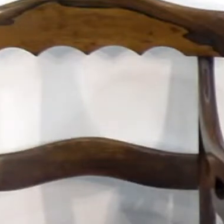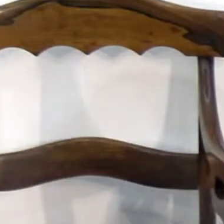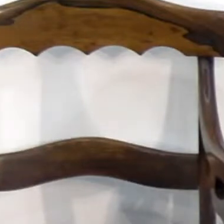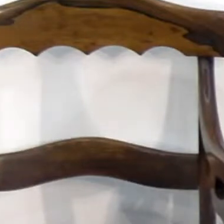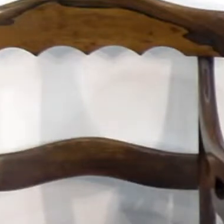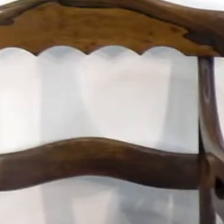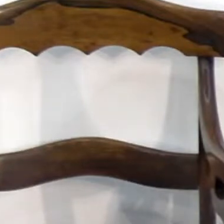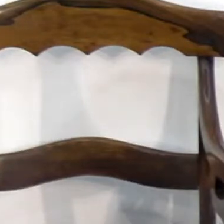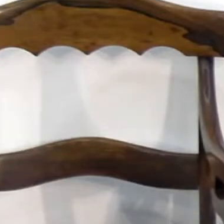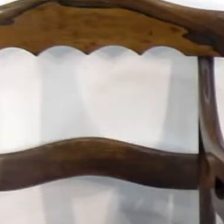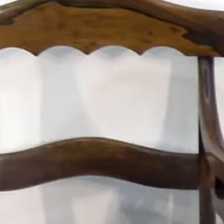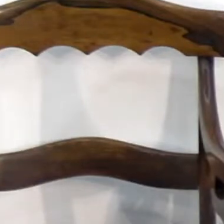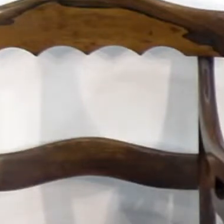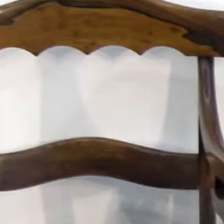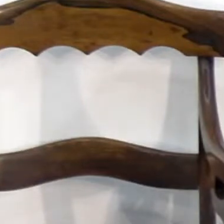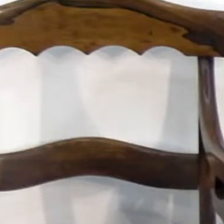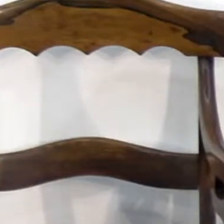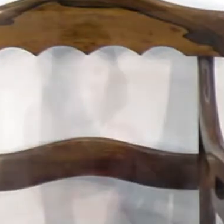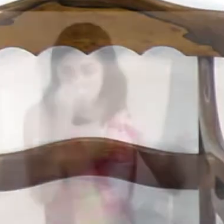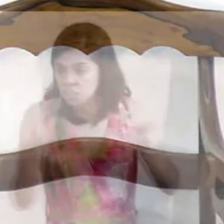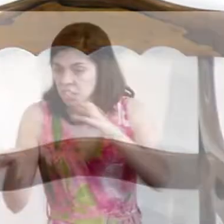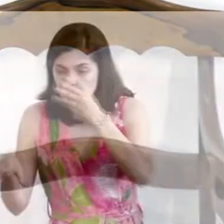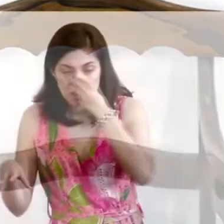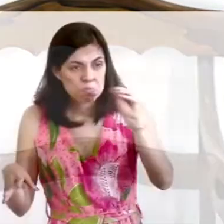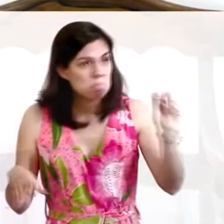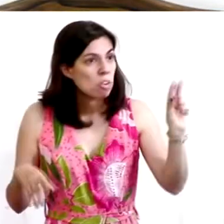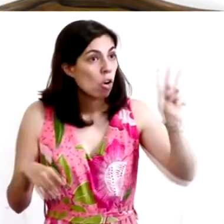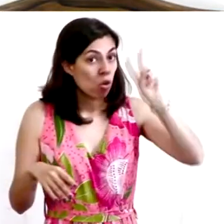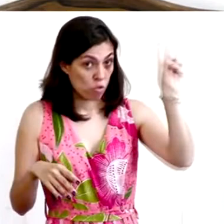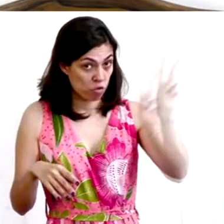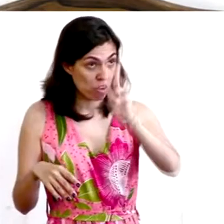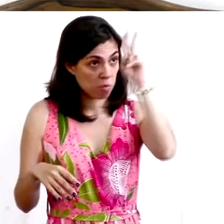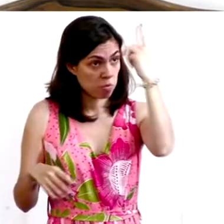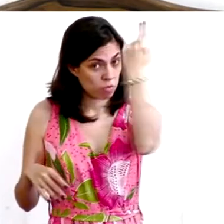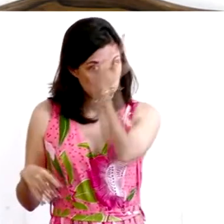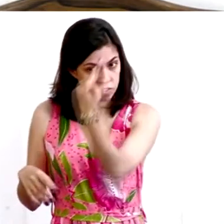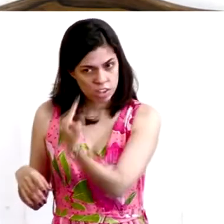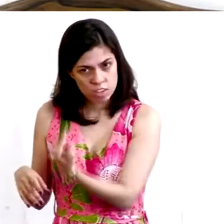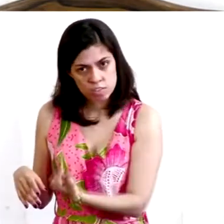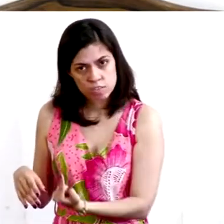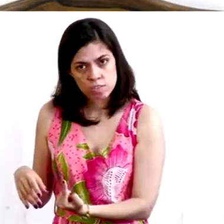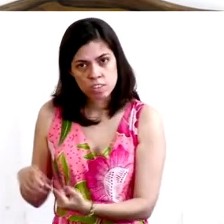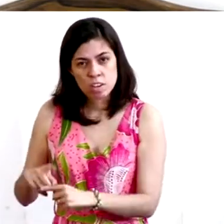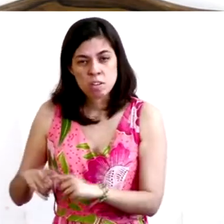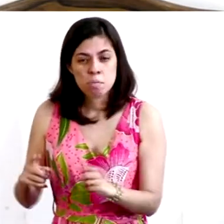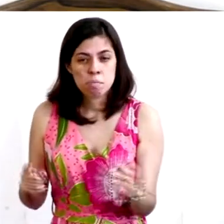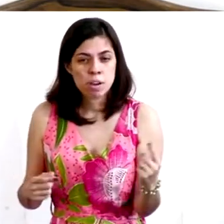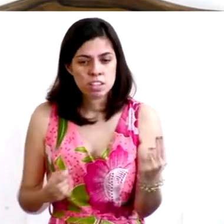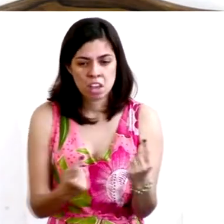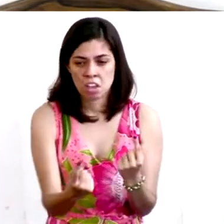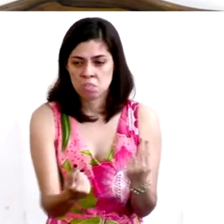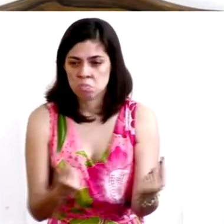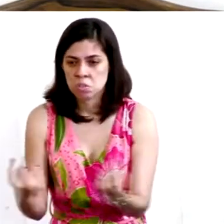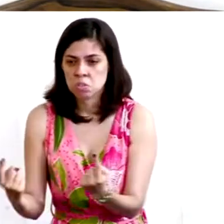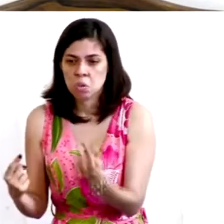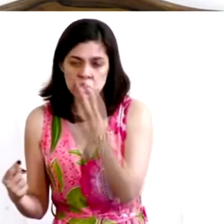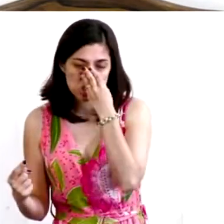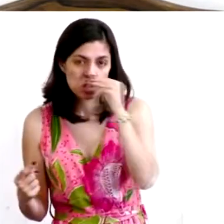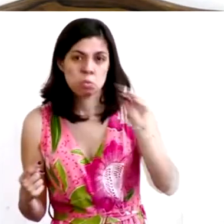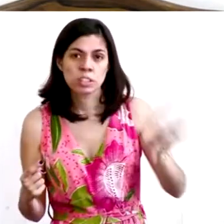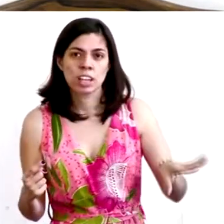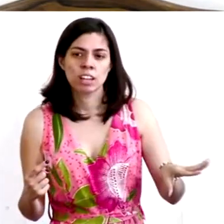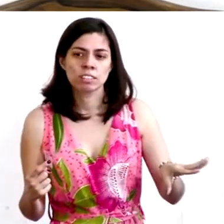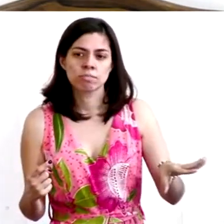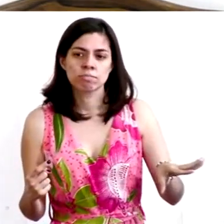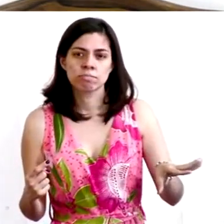receberam. Mas a todos quantos o receberam, deu-lhes o poder de serem feitos filhos de Deus, a saber, os que